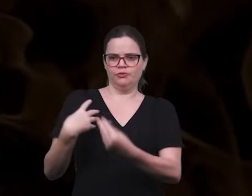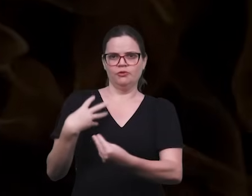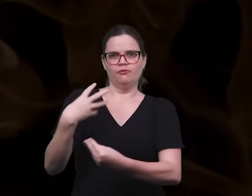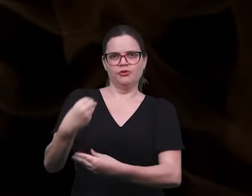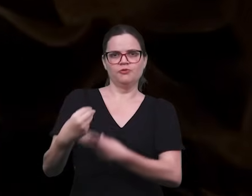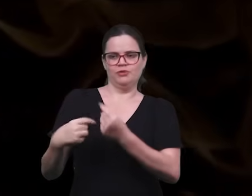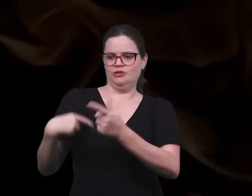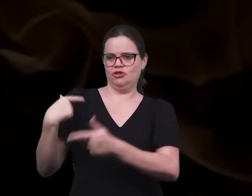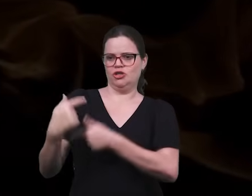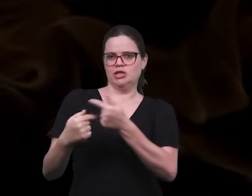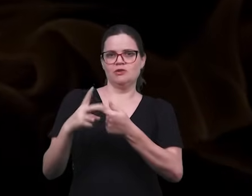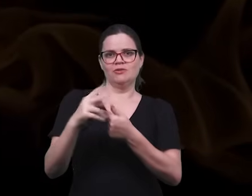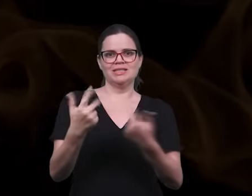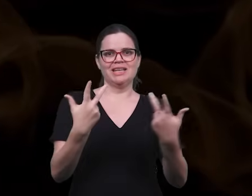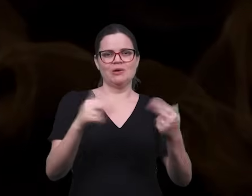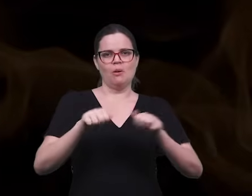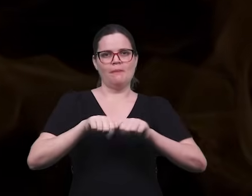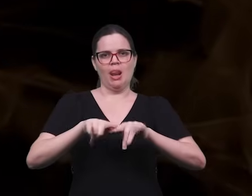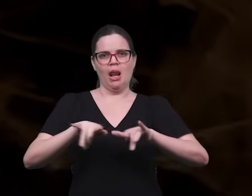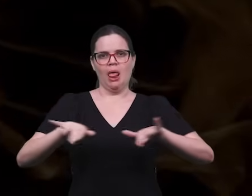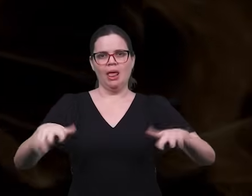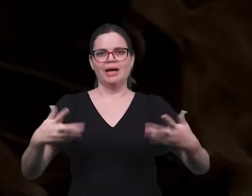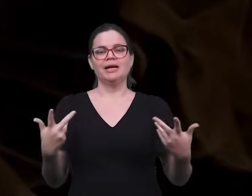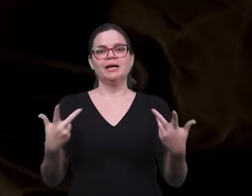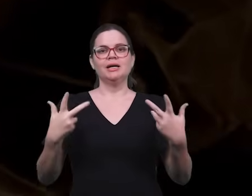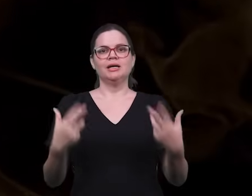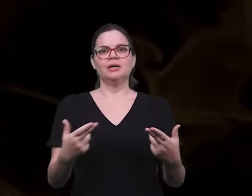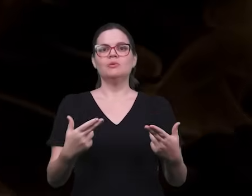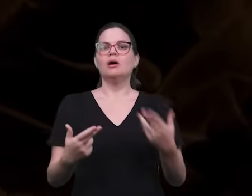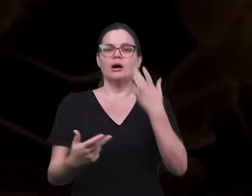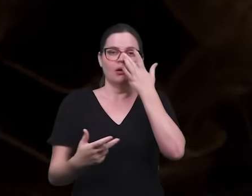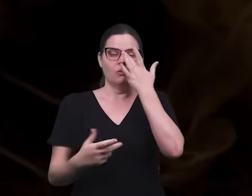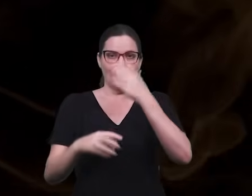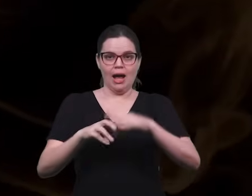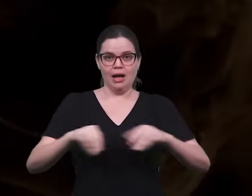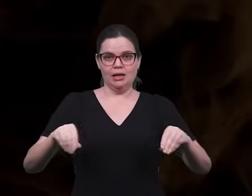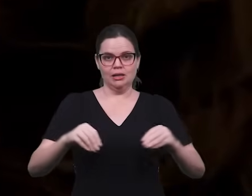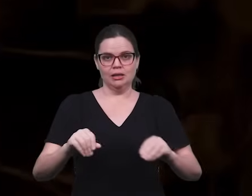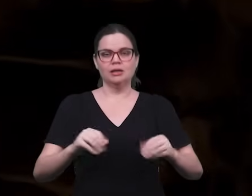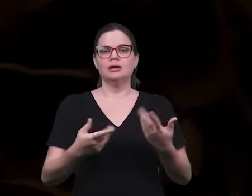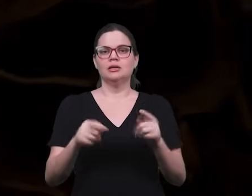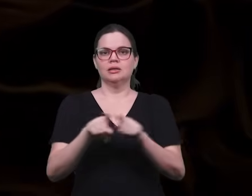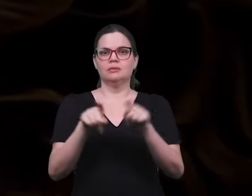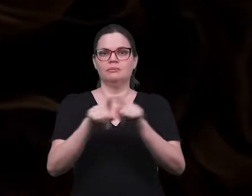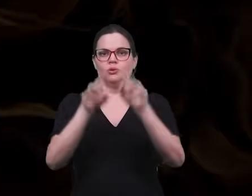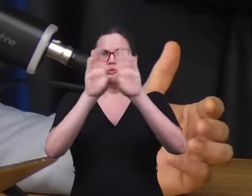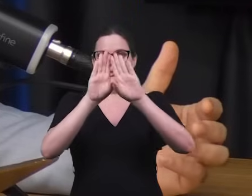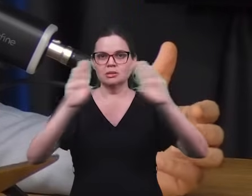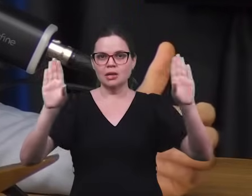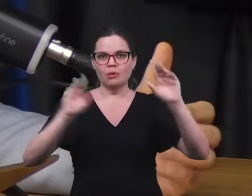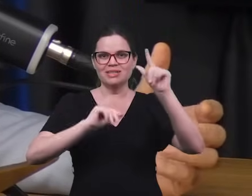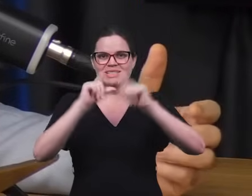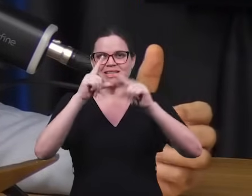areias da praia do mar, que é o Israel político, né, e as estrelas do céu, que é o Israel espiritual. Então ali